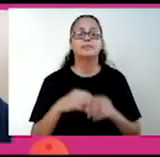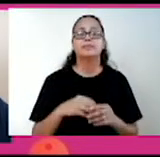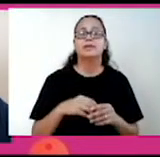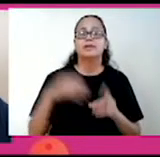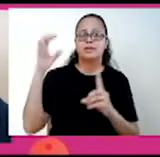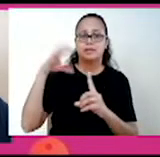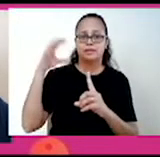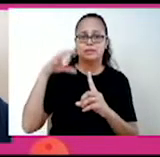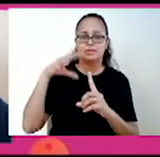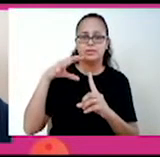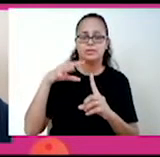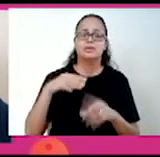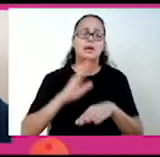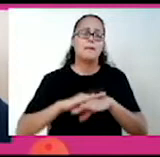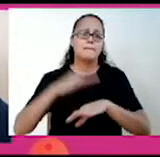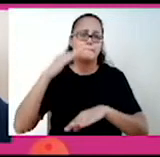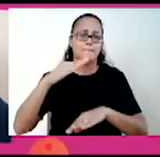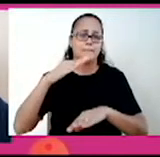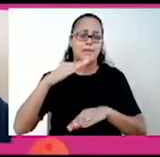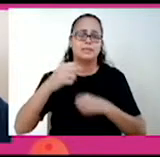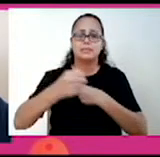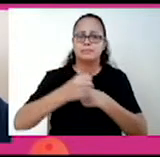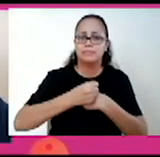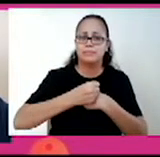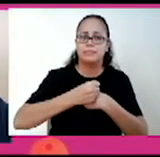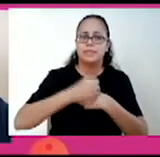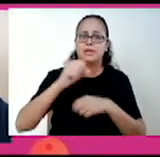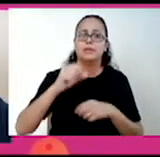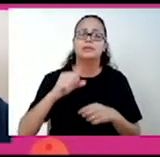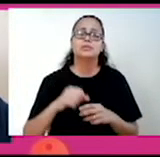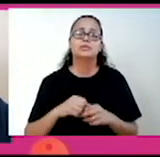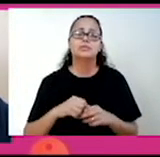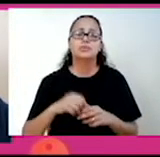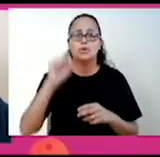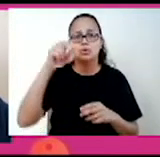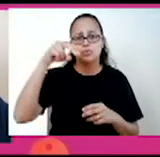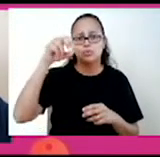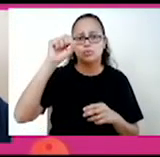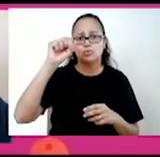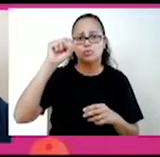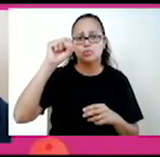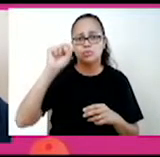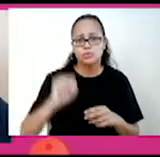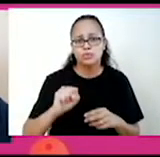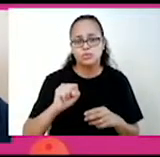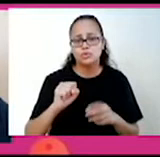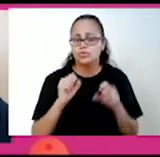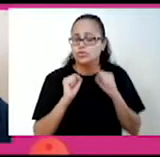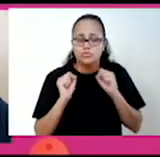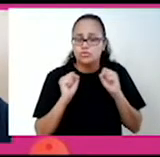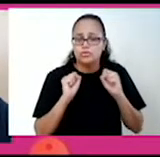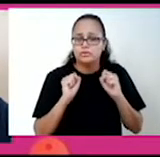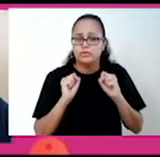mais próximo do Polo Norte ou do Polo Sul, mais frio. Quanto mais próximo da linha do Equador, que é essa linha aqui, né? Normalmente, mais